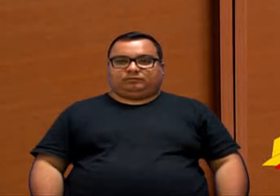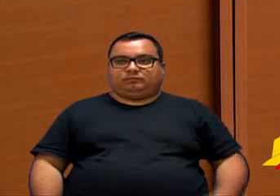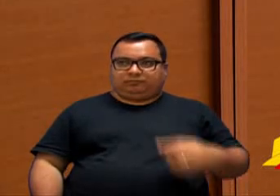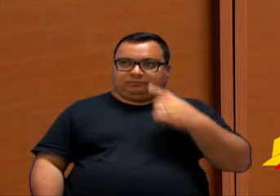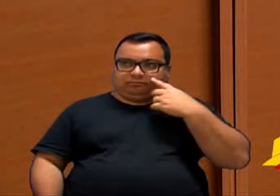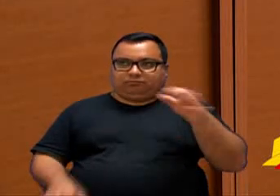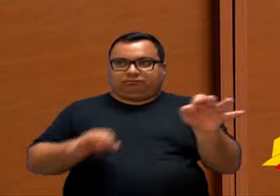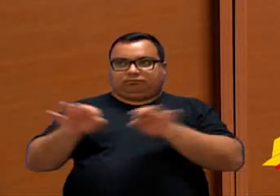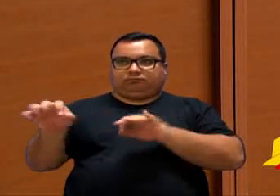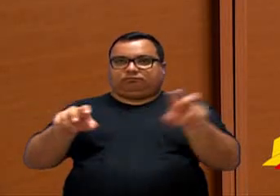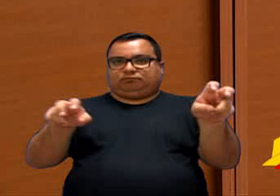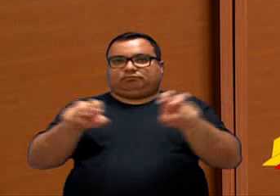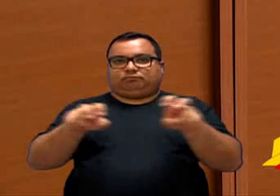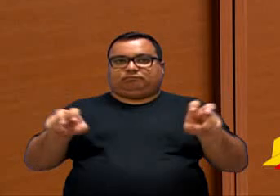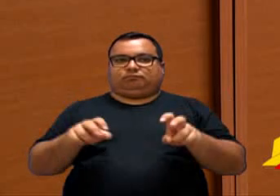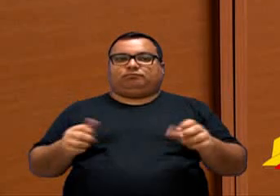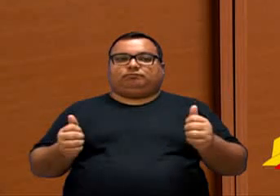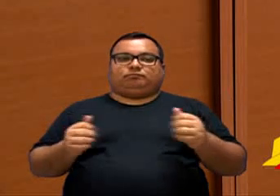Fausto.